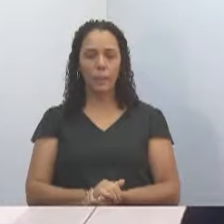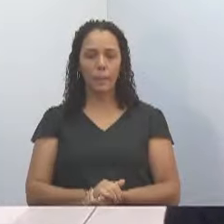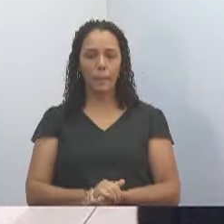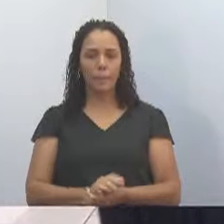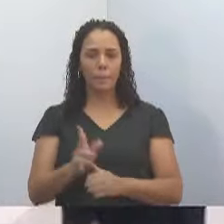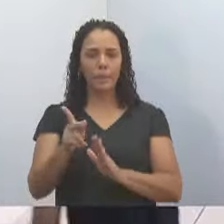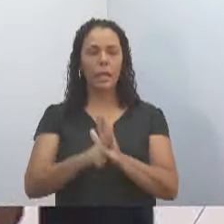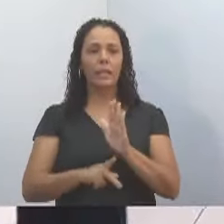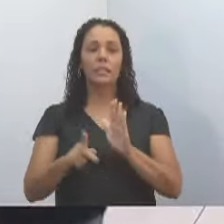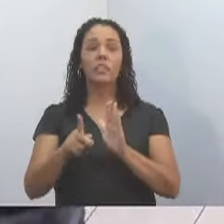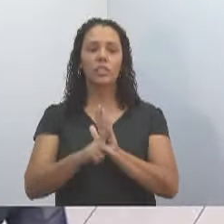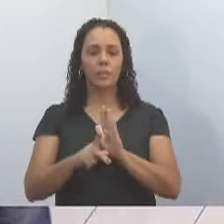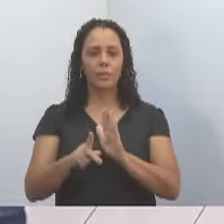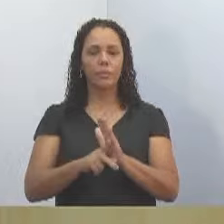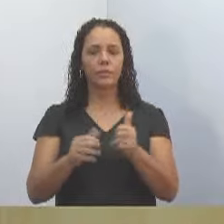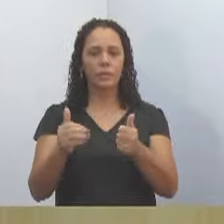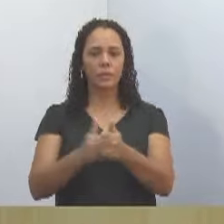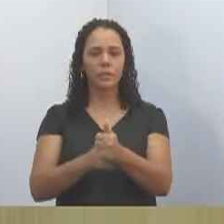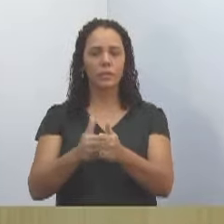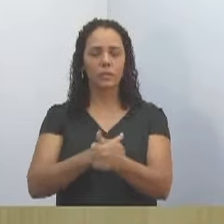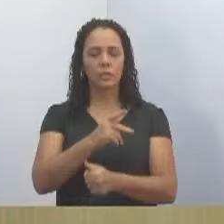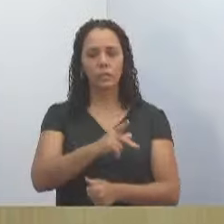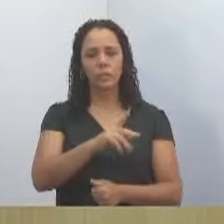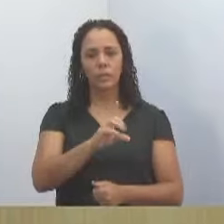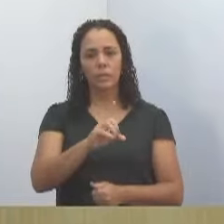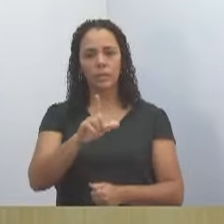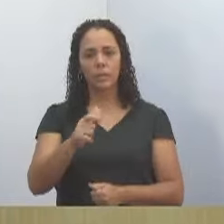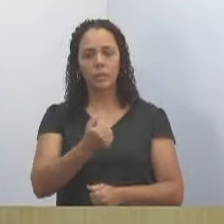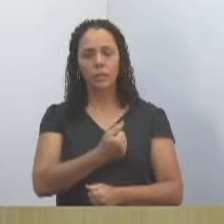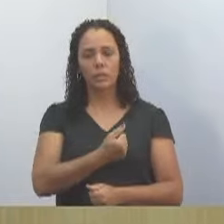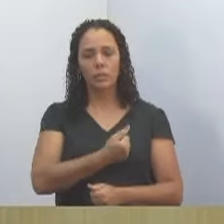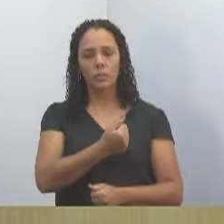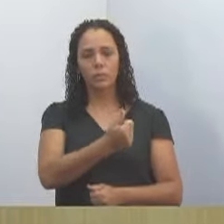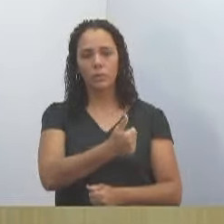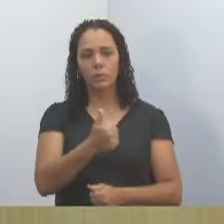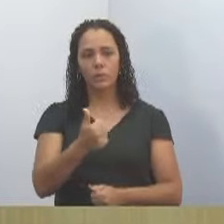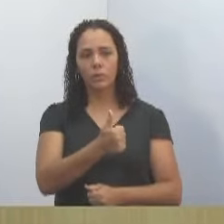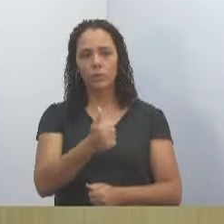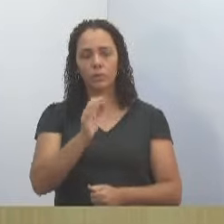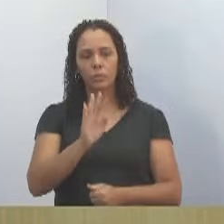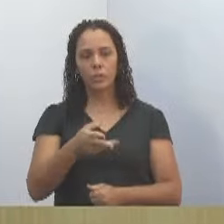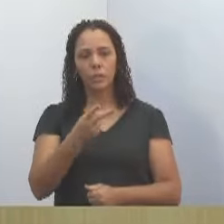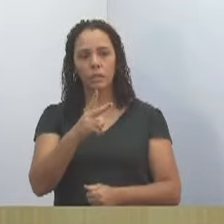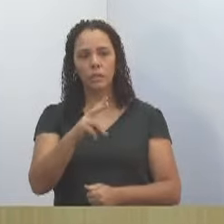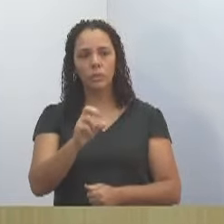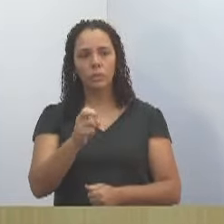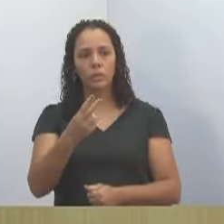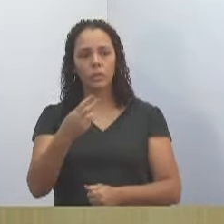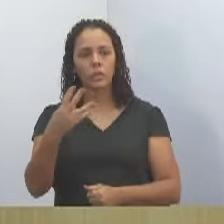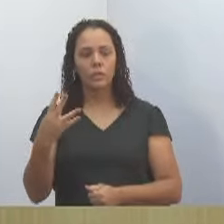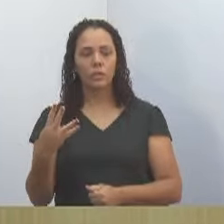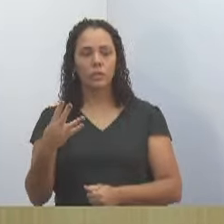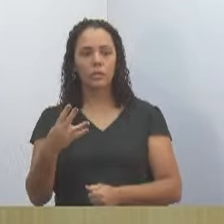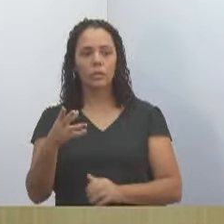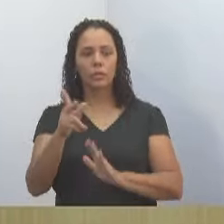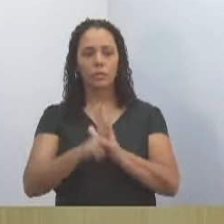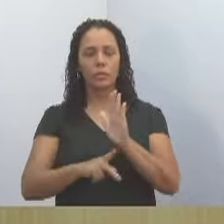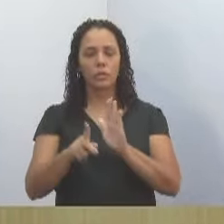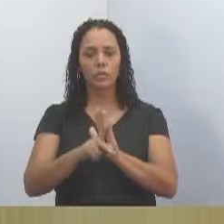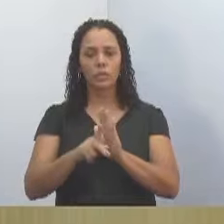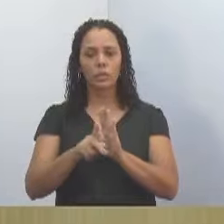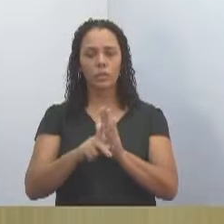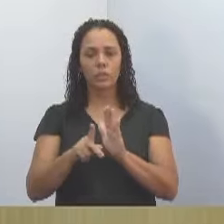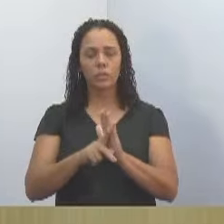Votação secreta do PDL número 11/24, projeto de decreto legislativo.